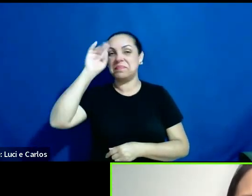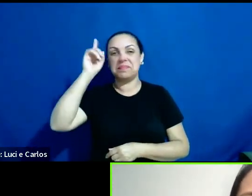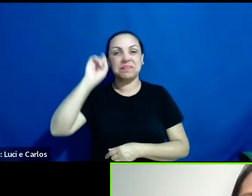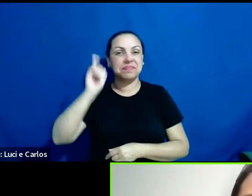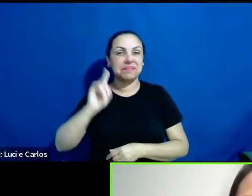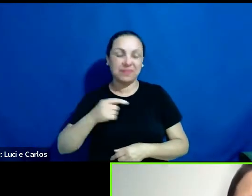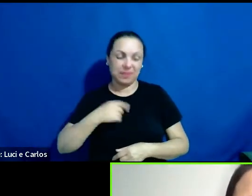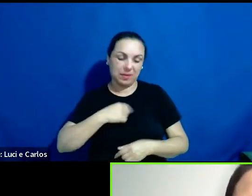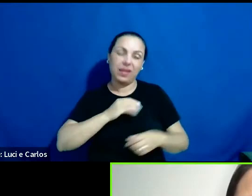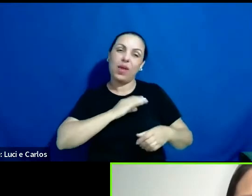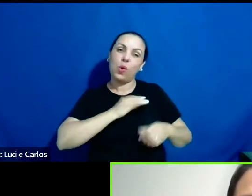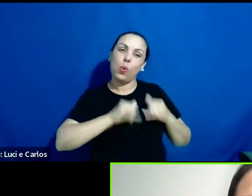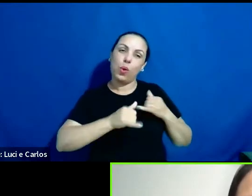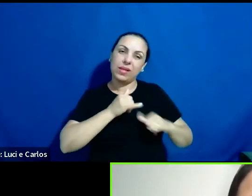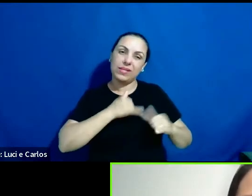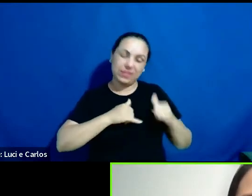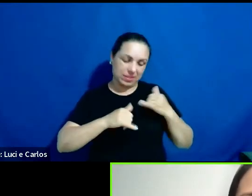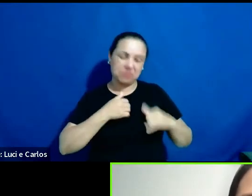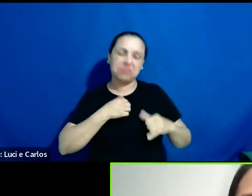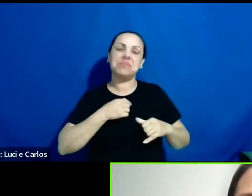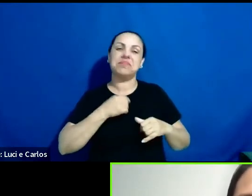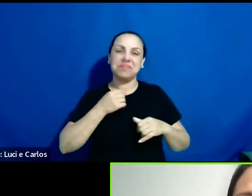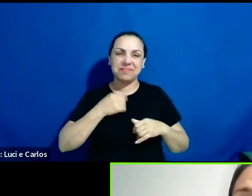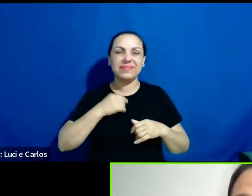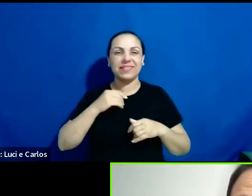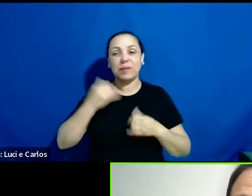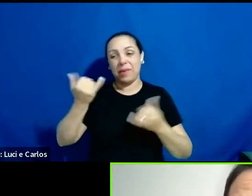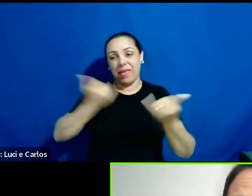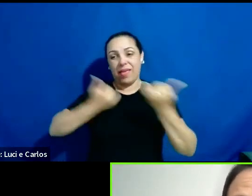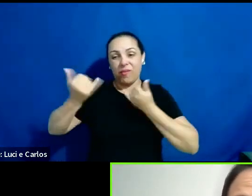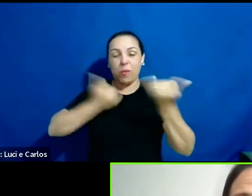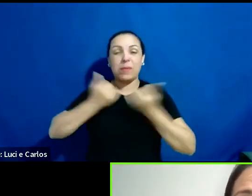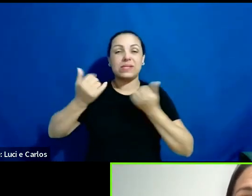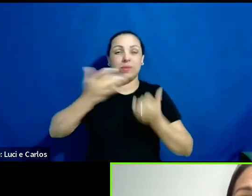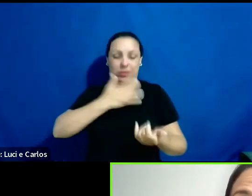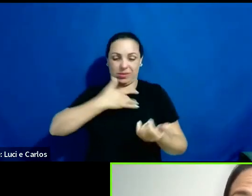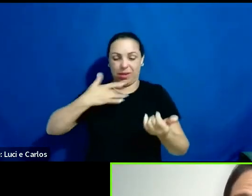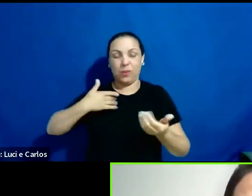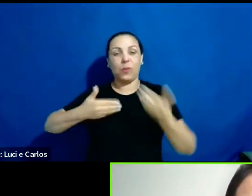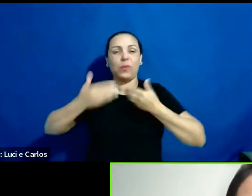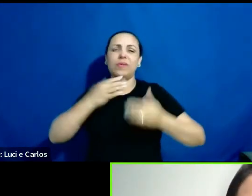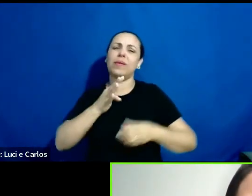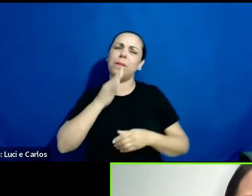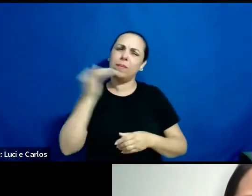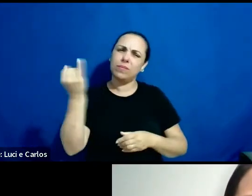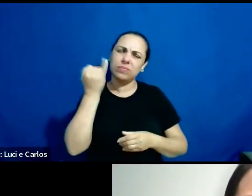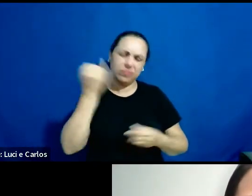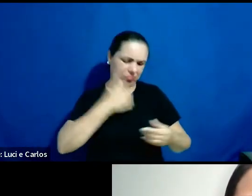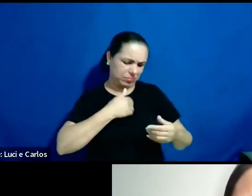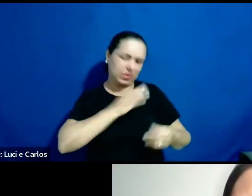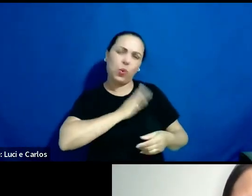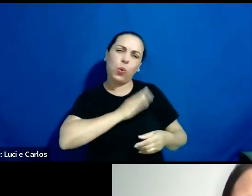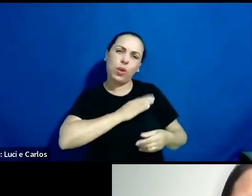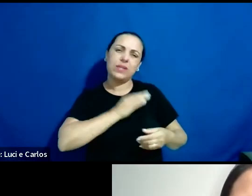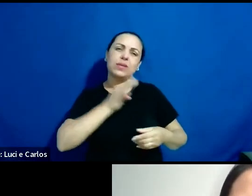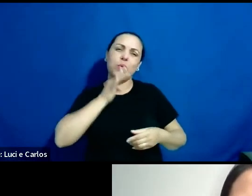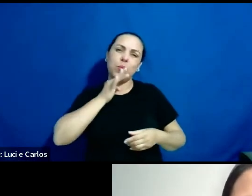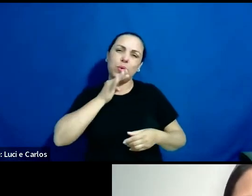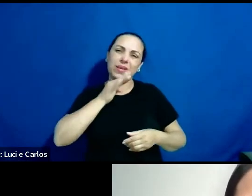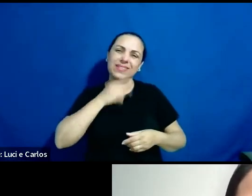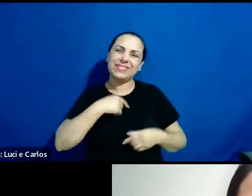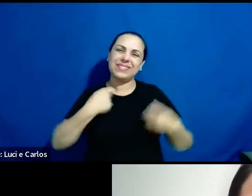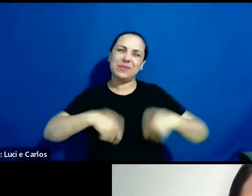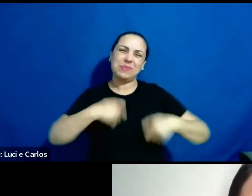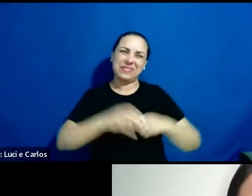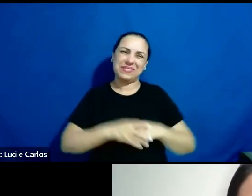o coração, em aprender sobre saúde, né? Porque é importantíssimo, né? A gente conhecer, né? Maíra, eu estou aqui todo